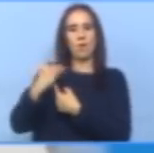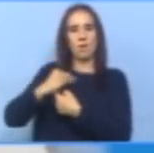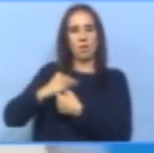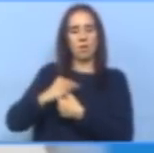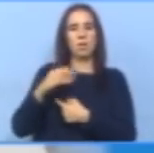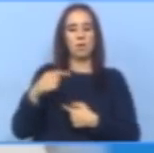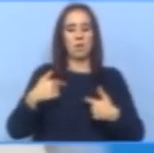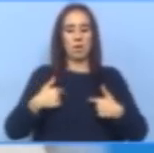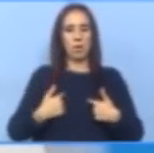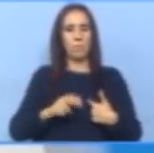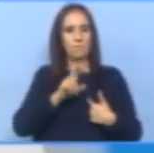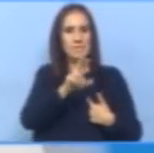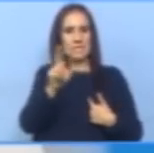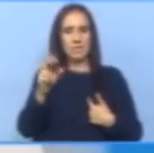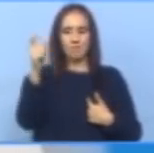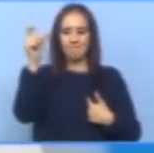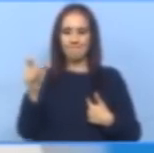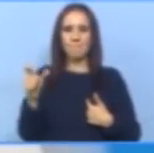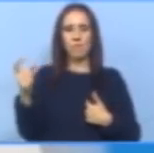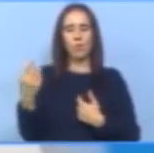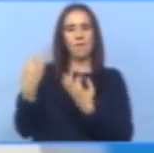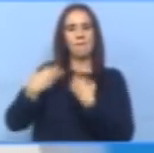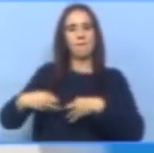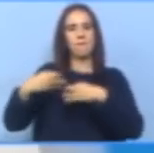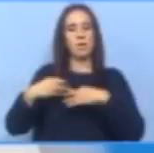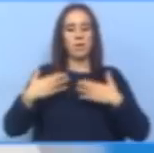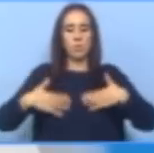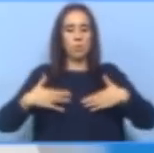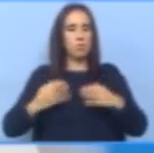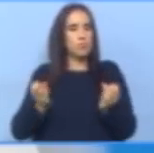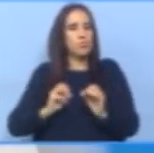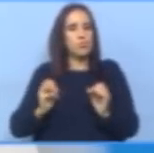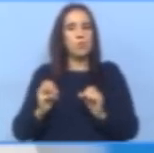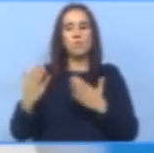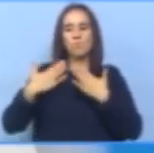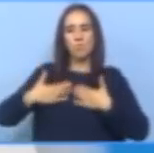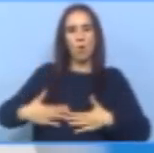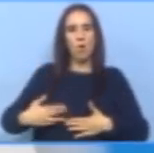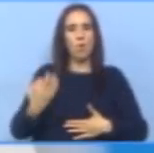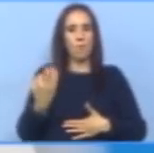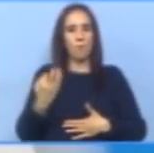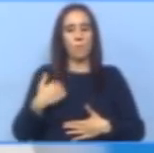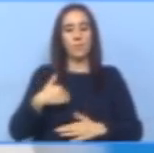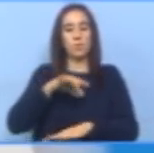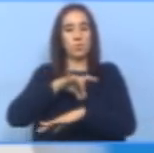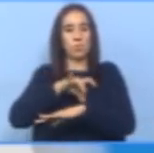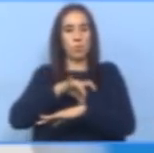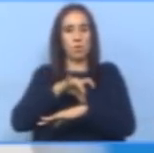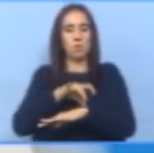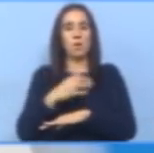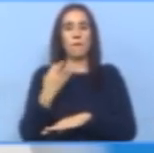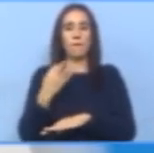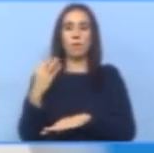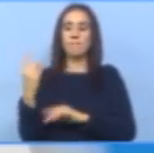Era peregrino e me recolhestes. Não tinha roupa e me vestistes. Estive doente e